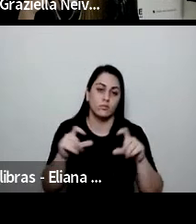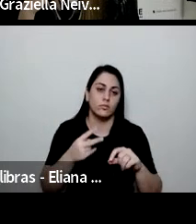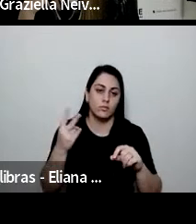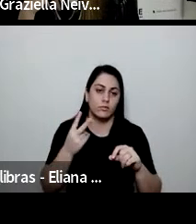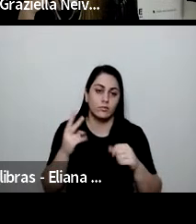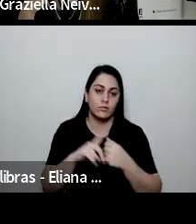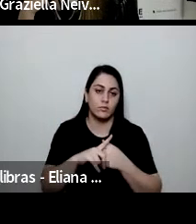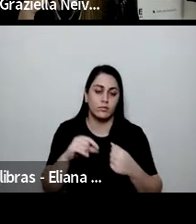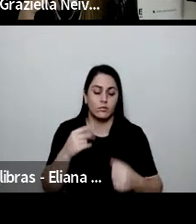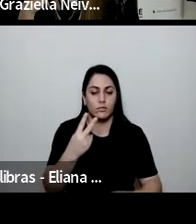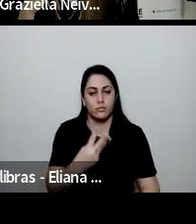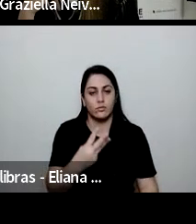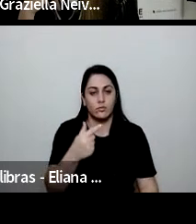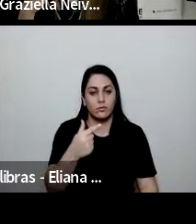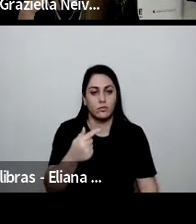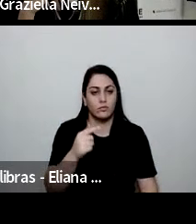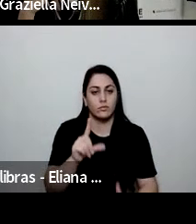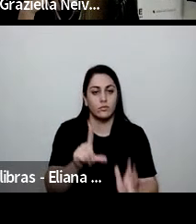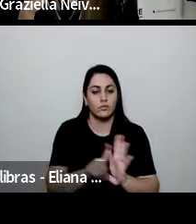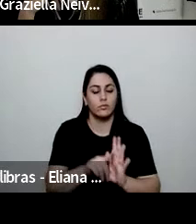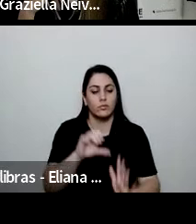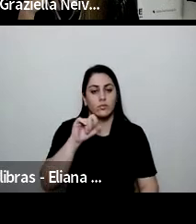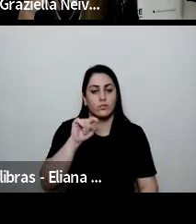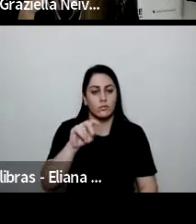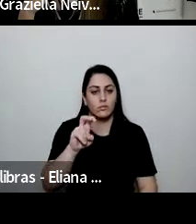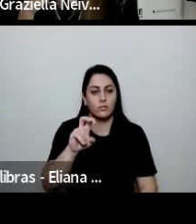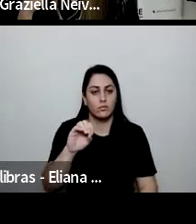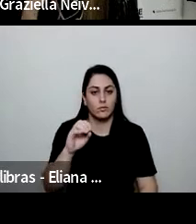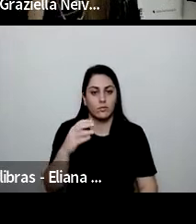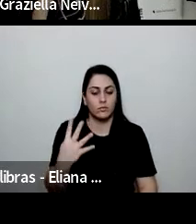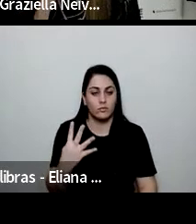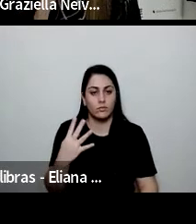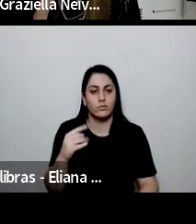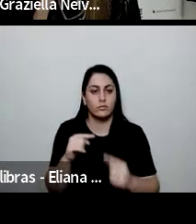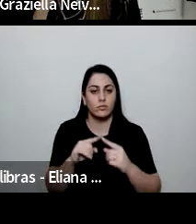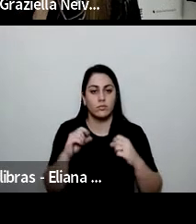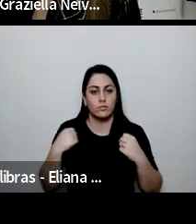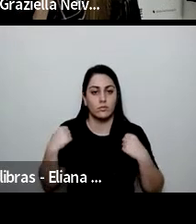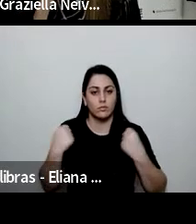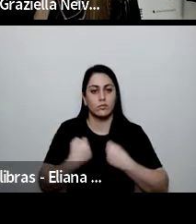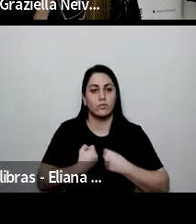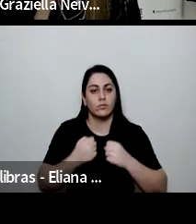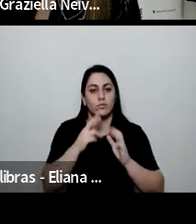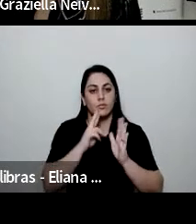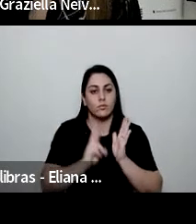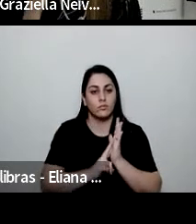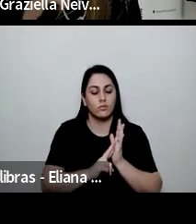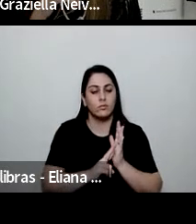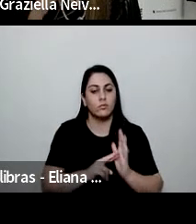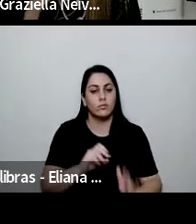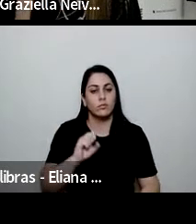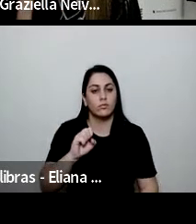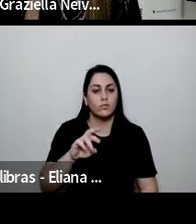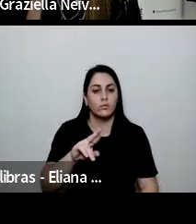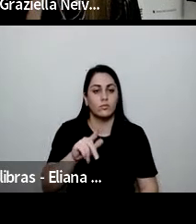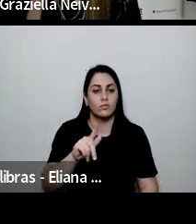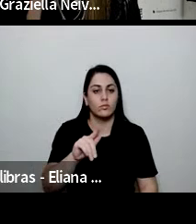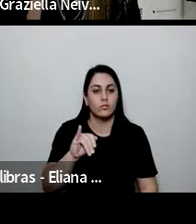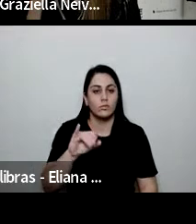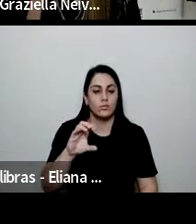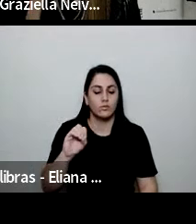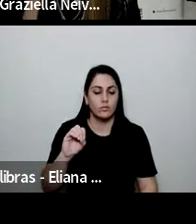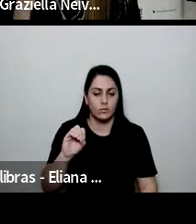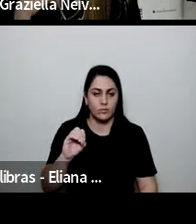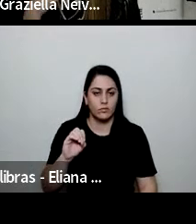do Art 37 da Lei 9.504 essa fala do ministro relator Ministro Sérgio banho é